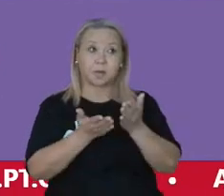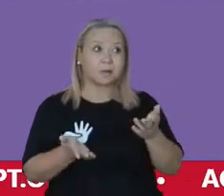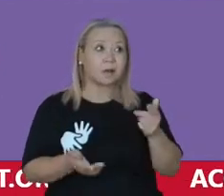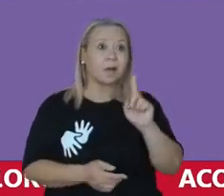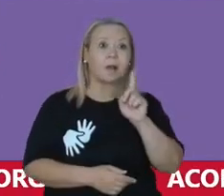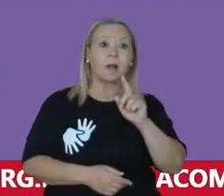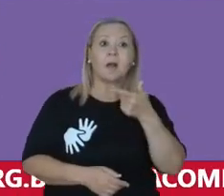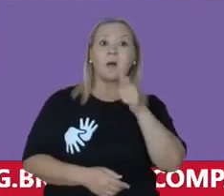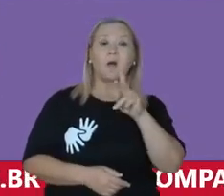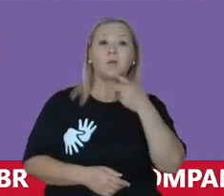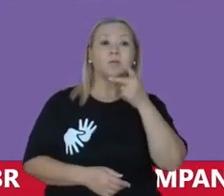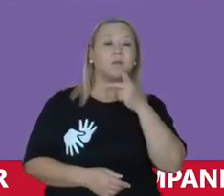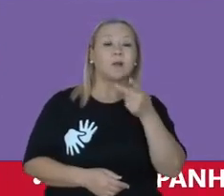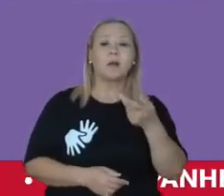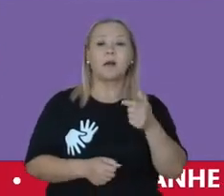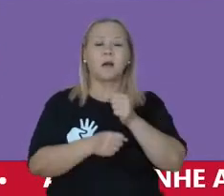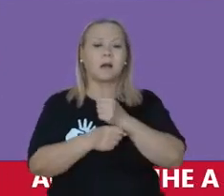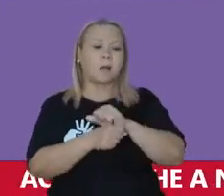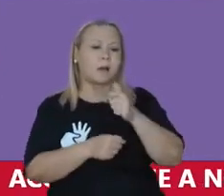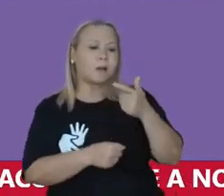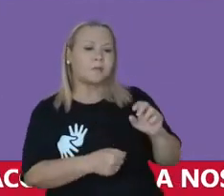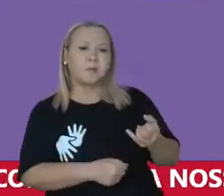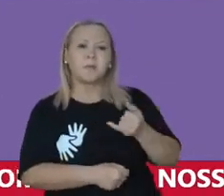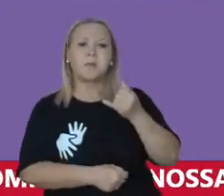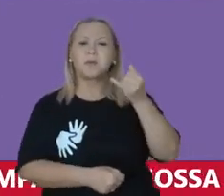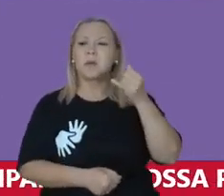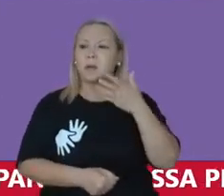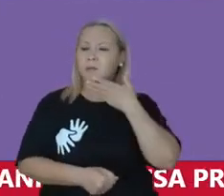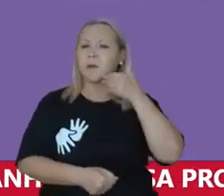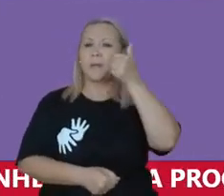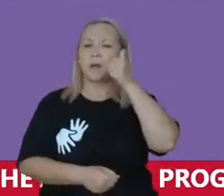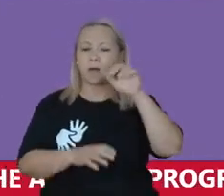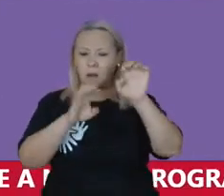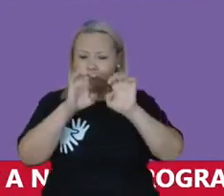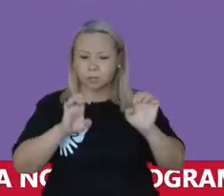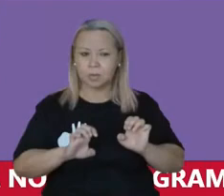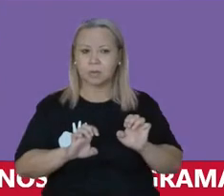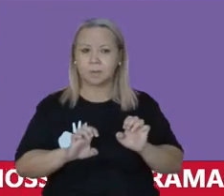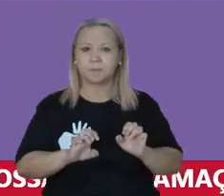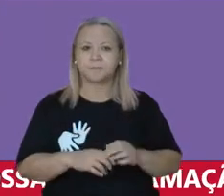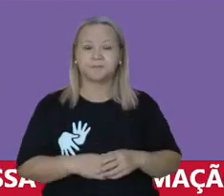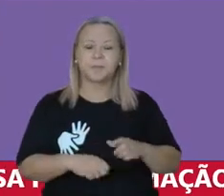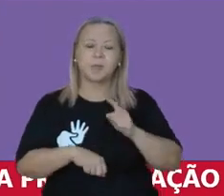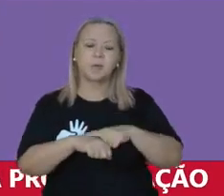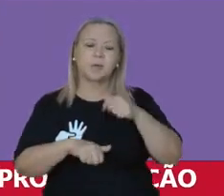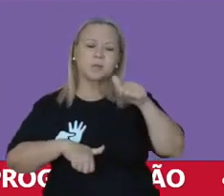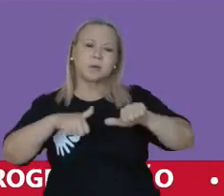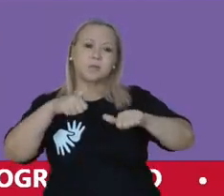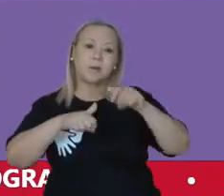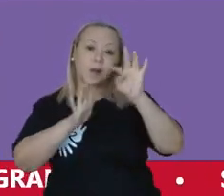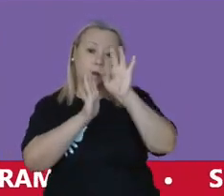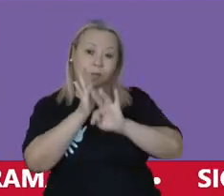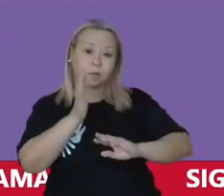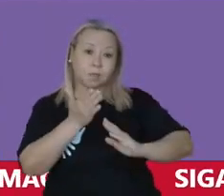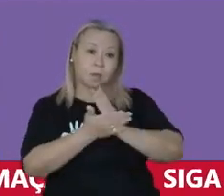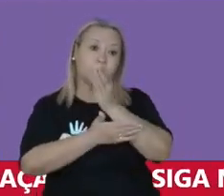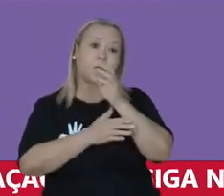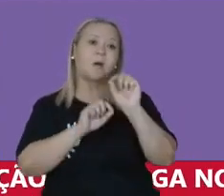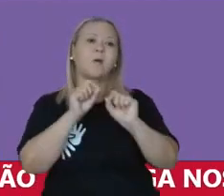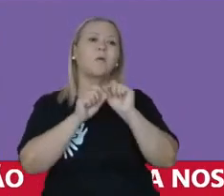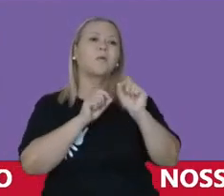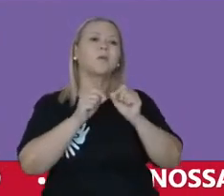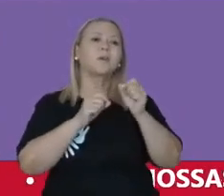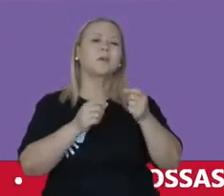reforma é muito importante porque ela vai melhorar a progressividade do sistema. Então, quando a gente foi avaliar o texto mesmo aprovado, o que a